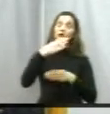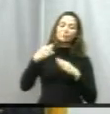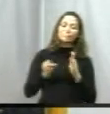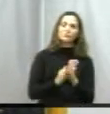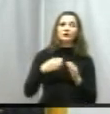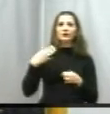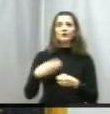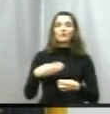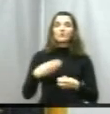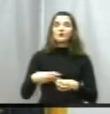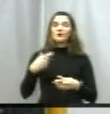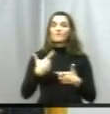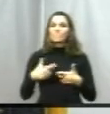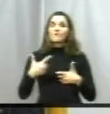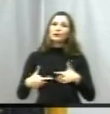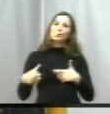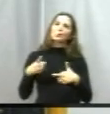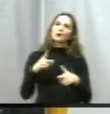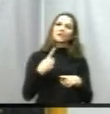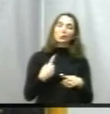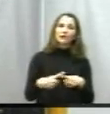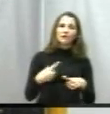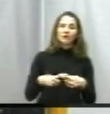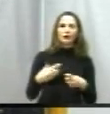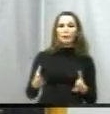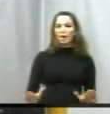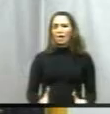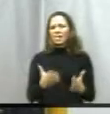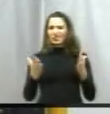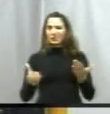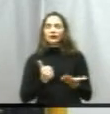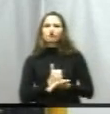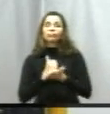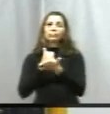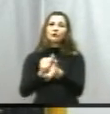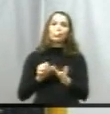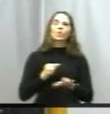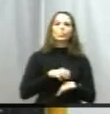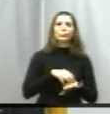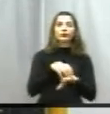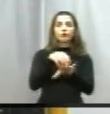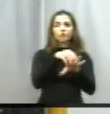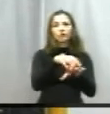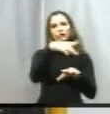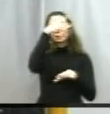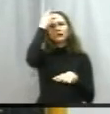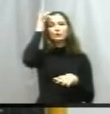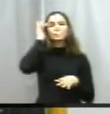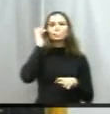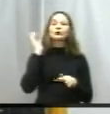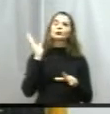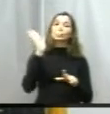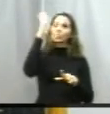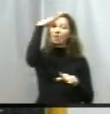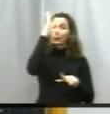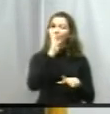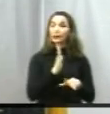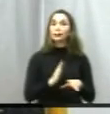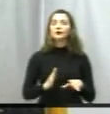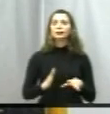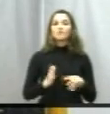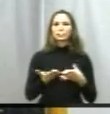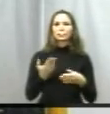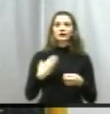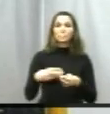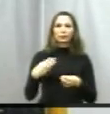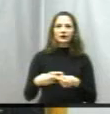problemas. Haja visto que não existe incentivo e nem apoio para o transporte coletivo em nível nacional para os